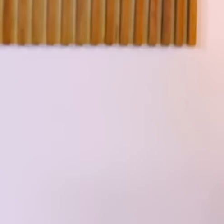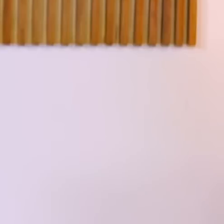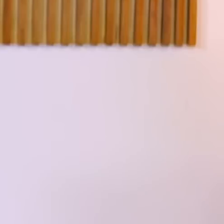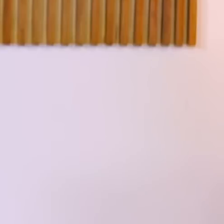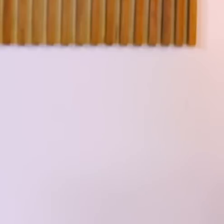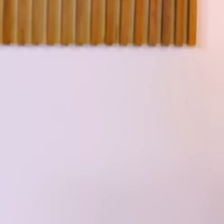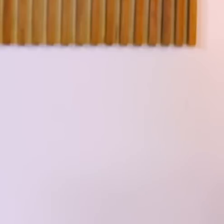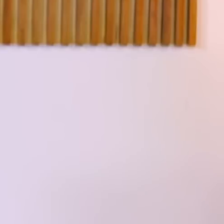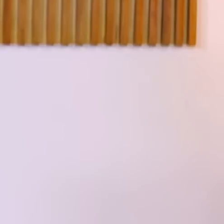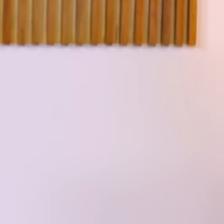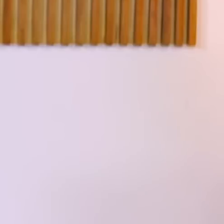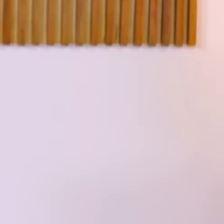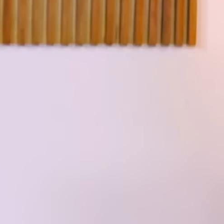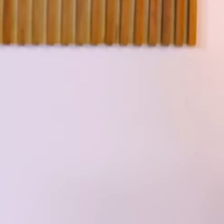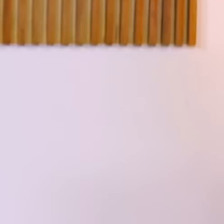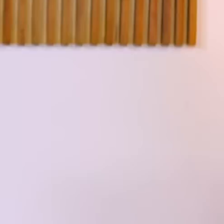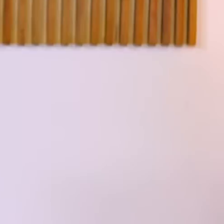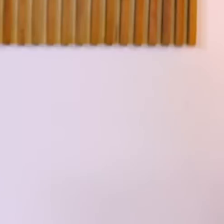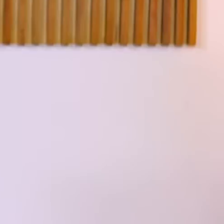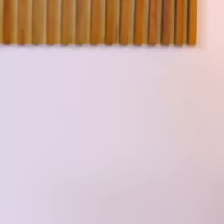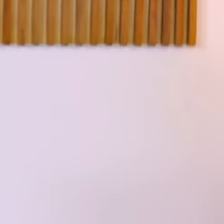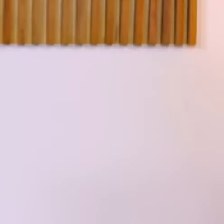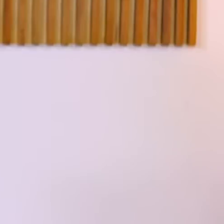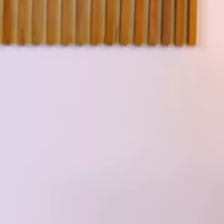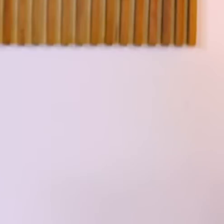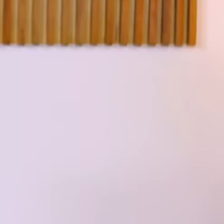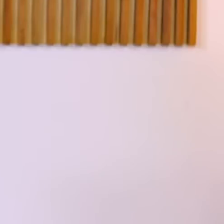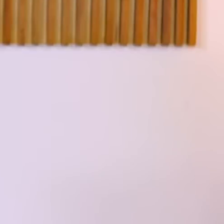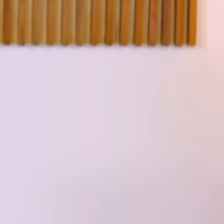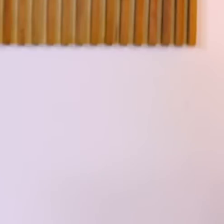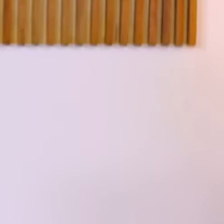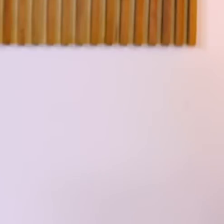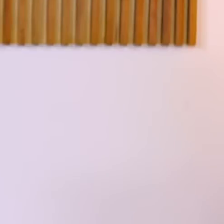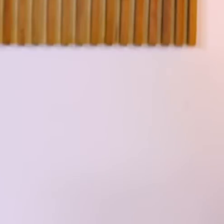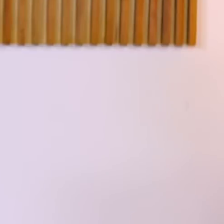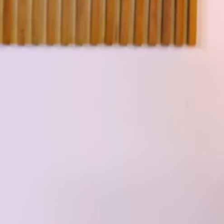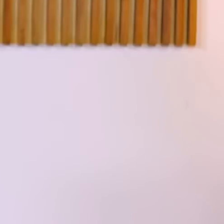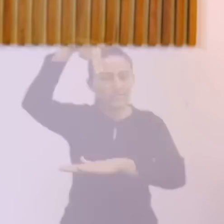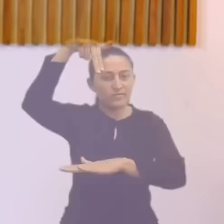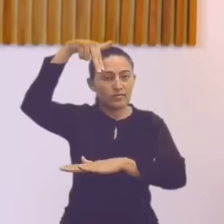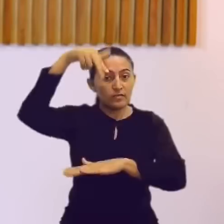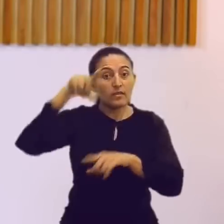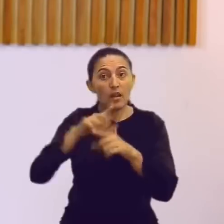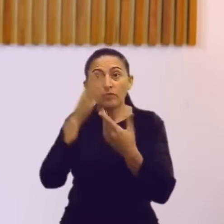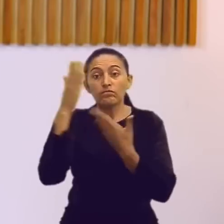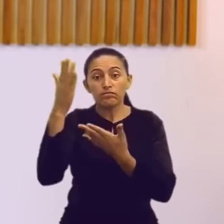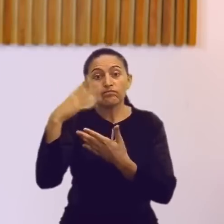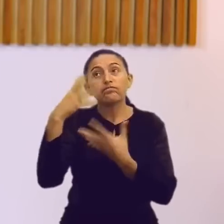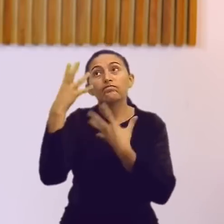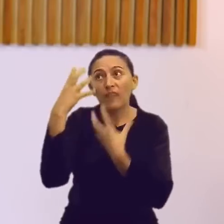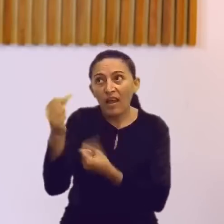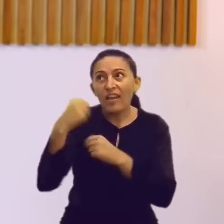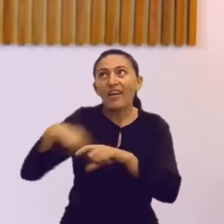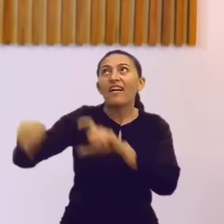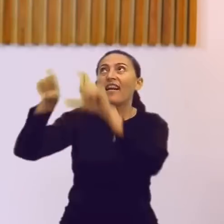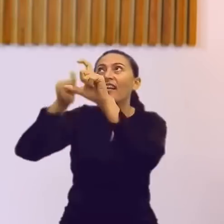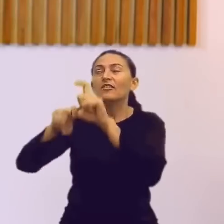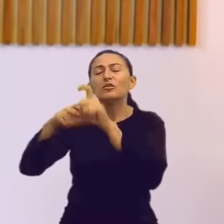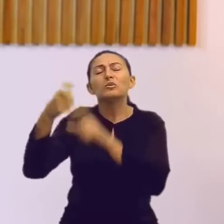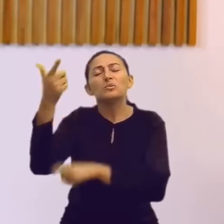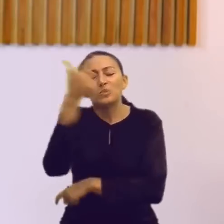sofreu, morreu e ressuscitou. E a Ele nós pertencemos também 2